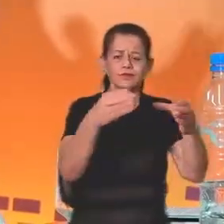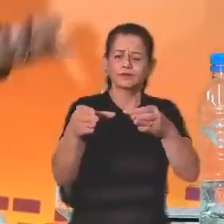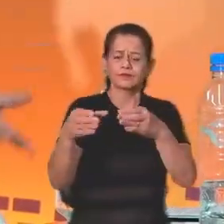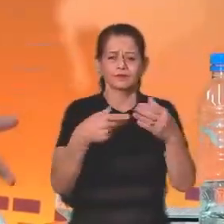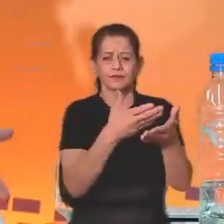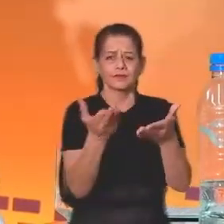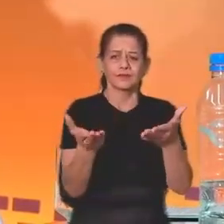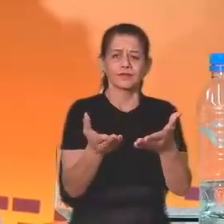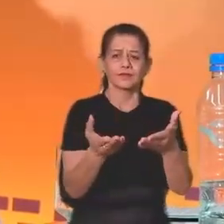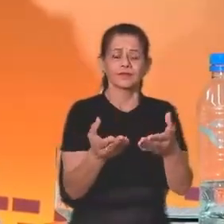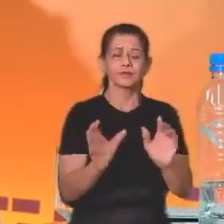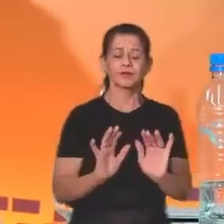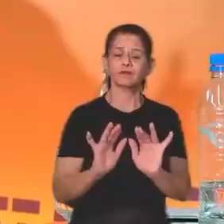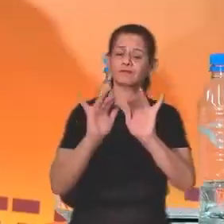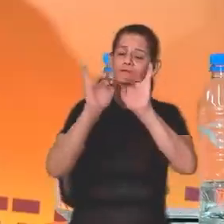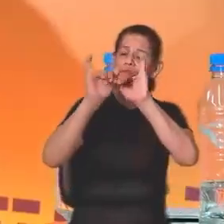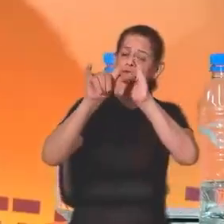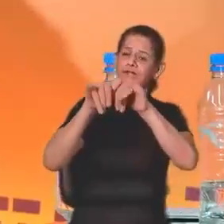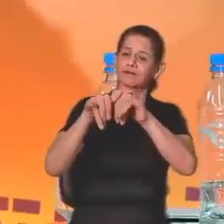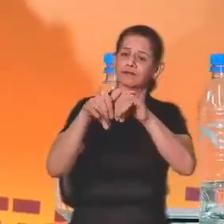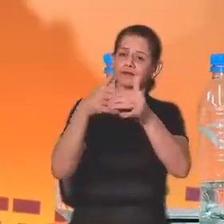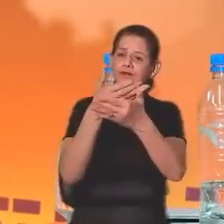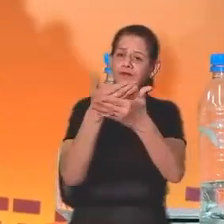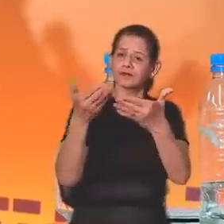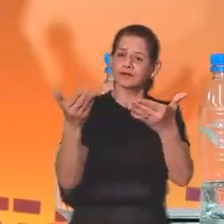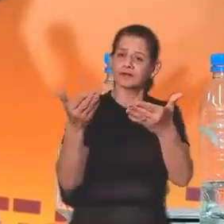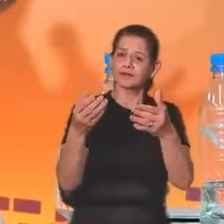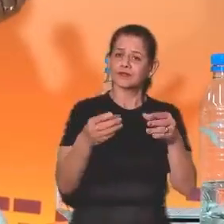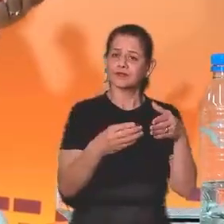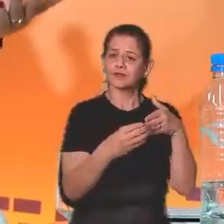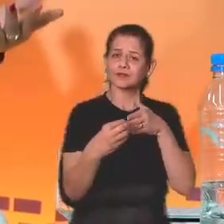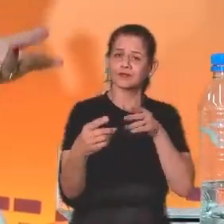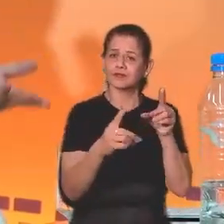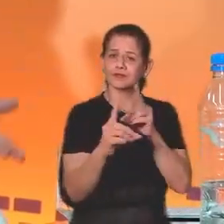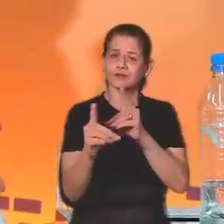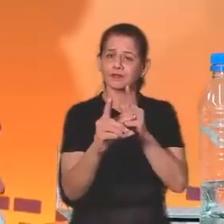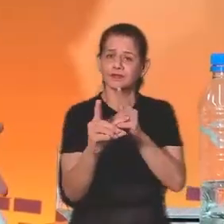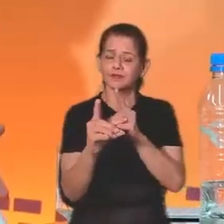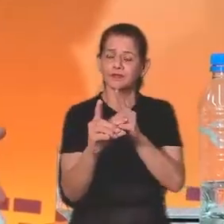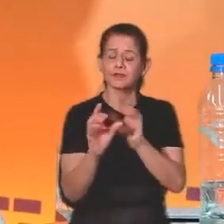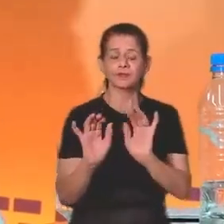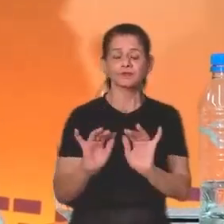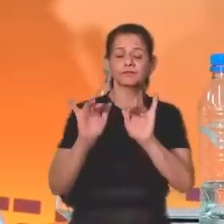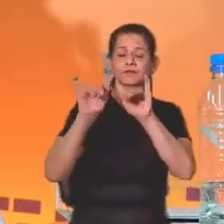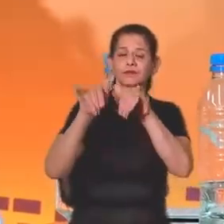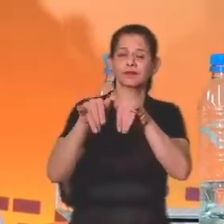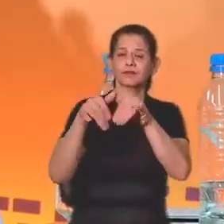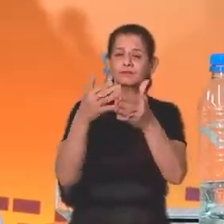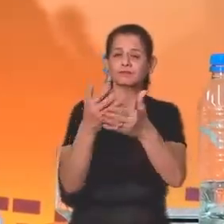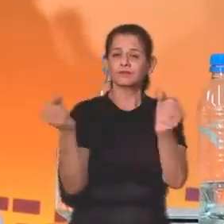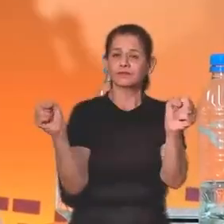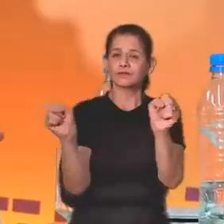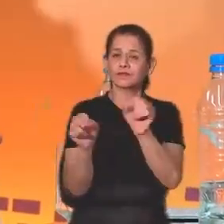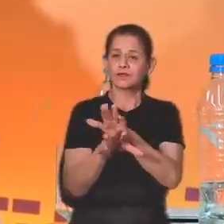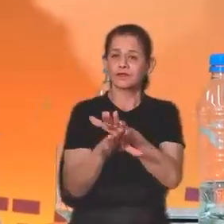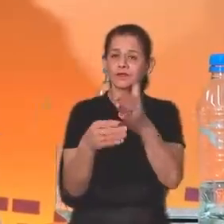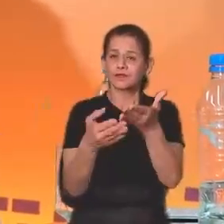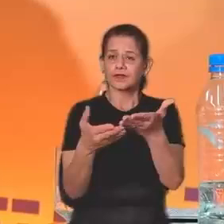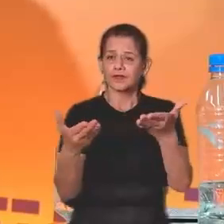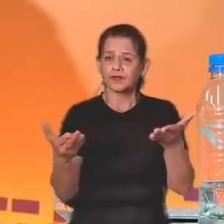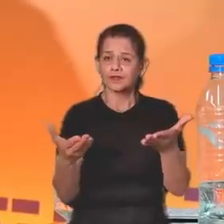para finalizar, que nós já estamos nos caminhando para o encerramento, foi uma